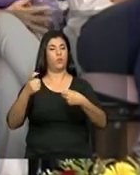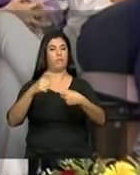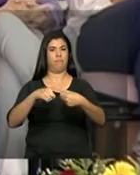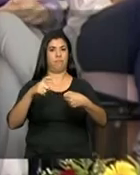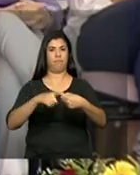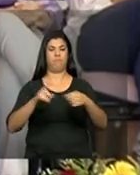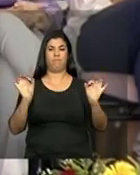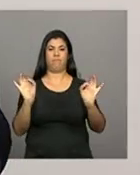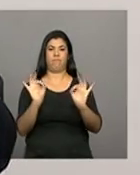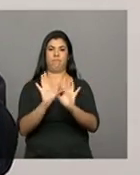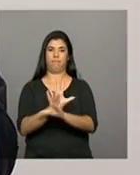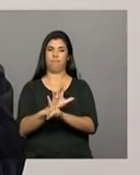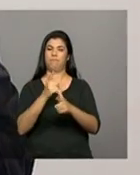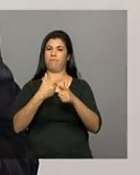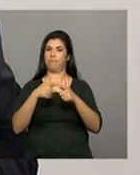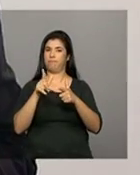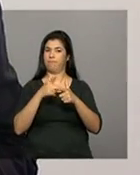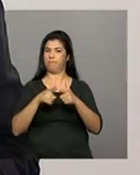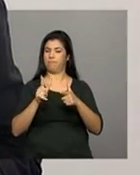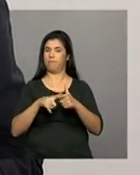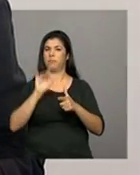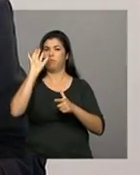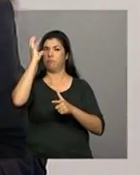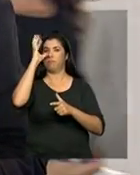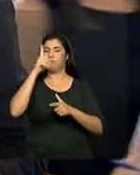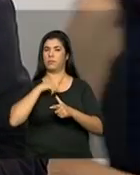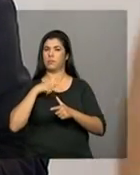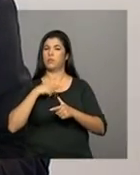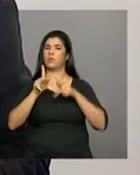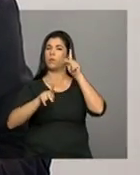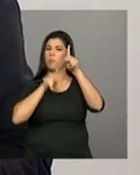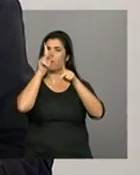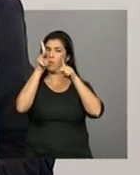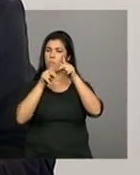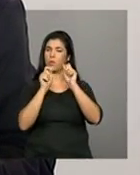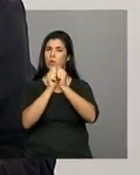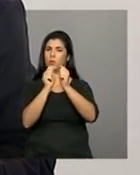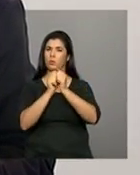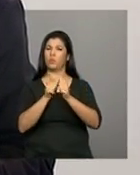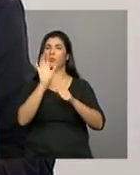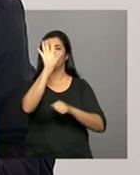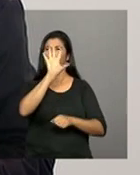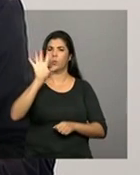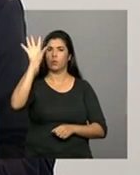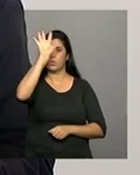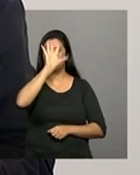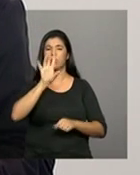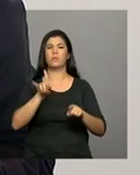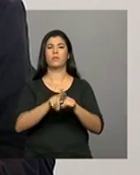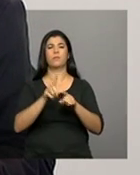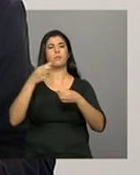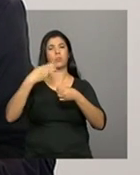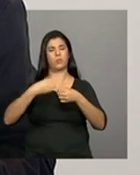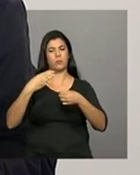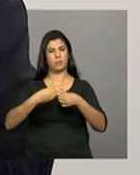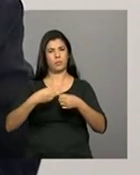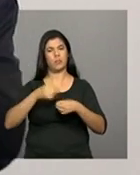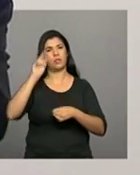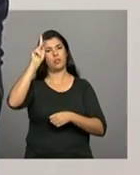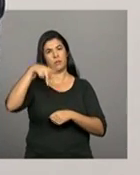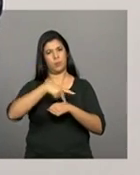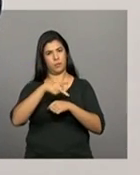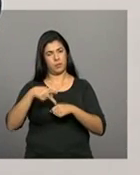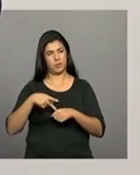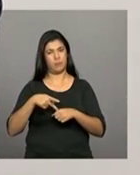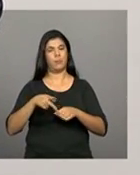que a gente resolva muitos dos problemas que são enfrentados pelas populações dos nossos estados, dos nossos municípios e do